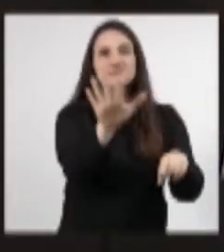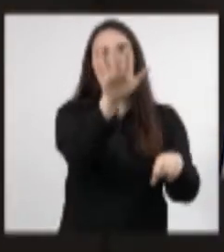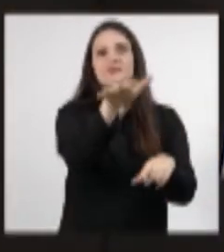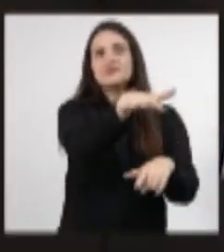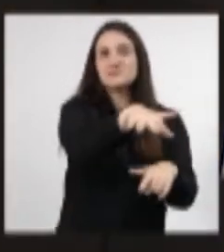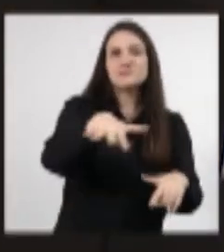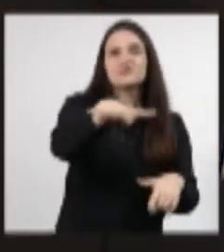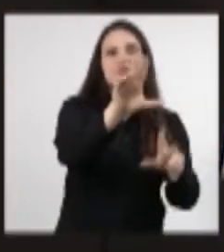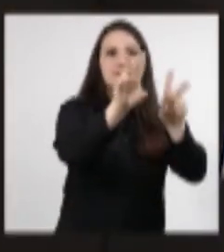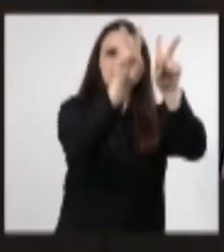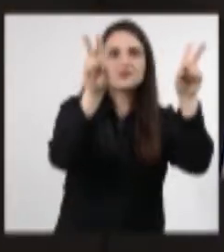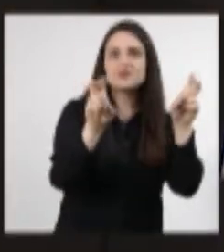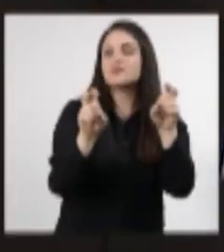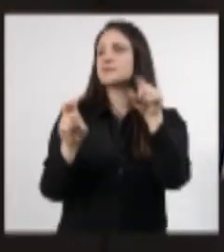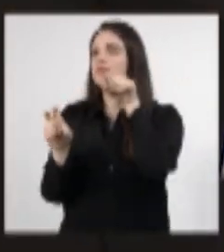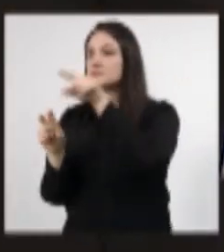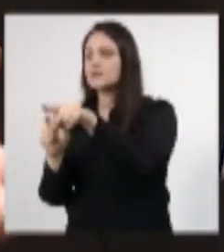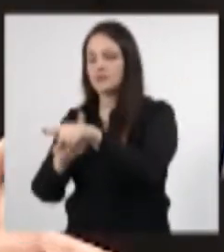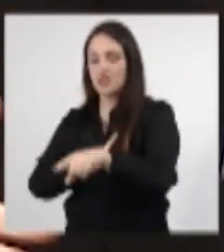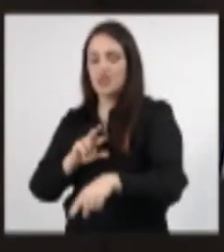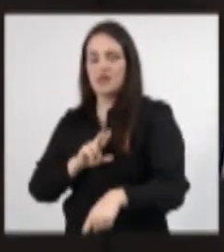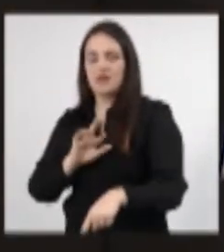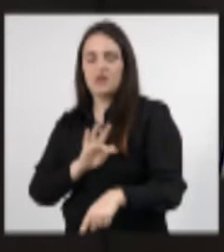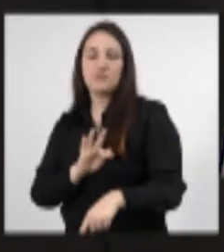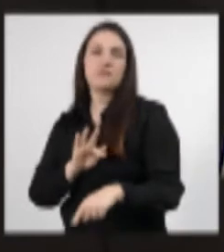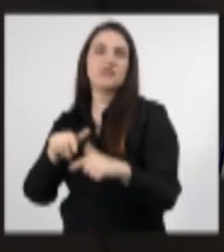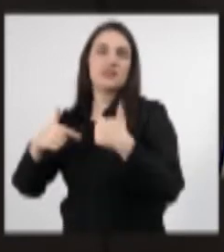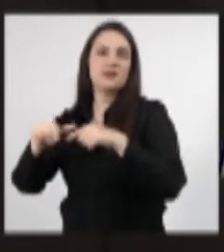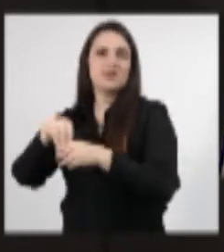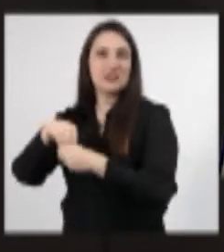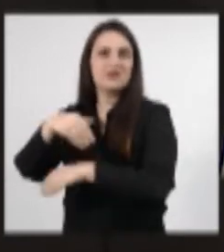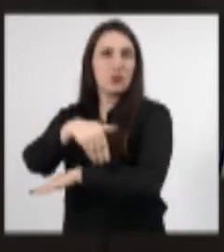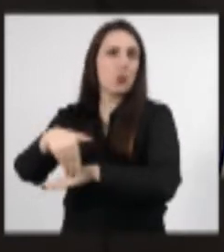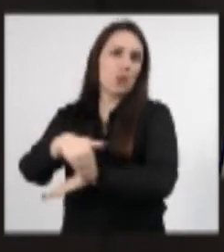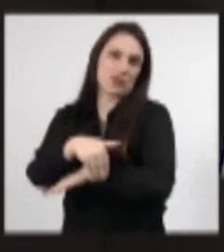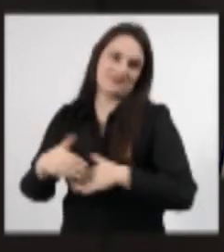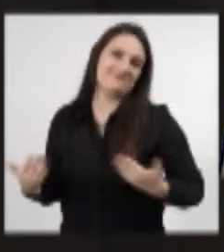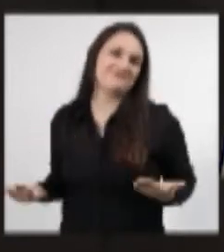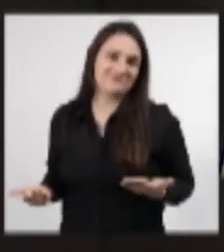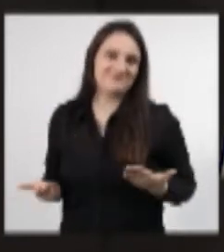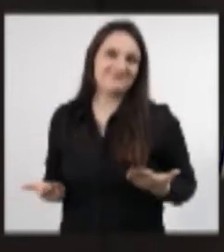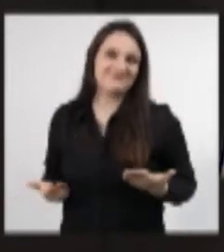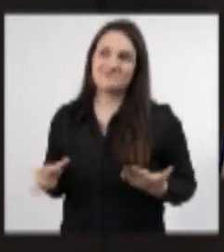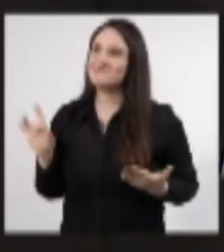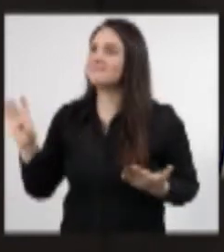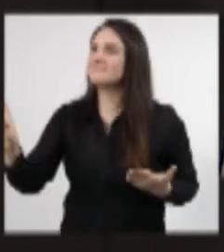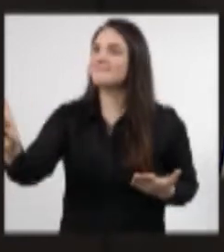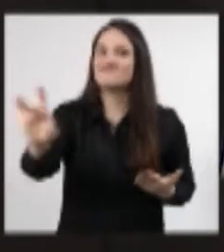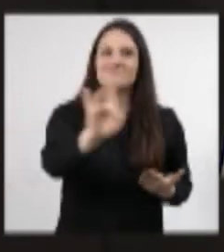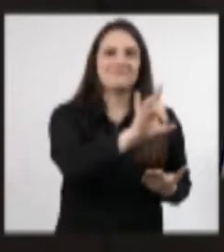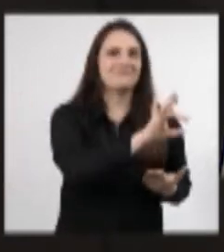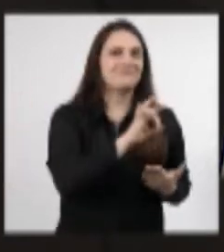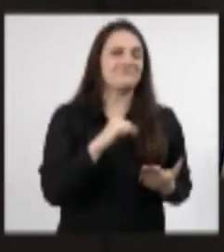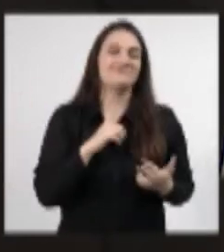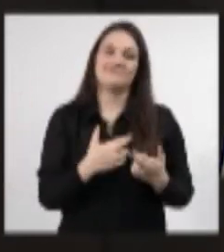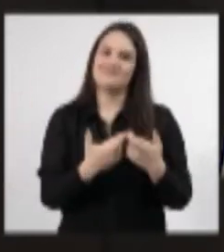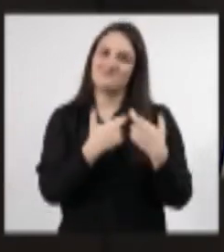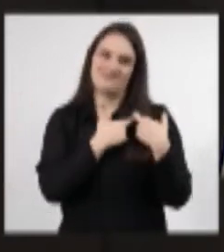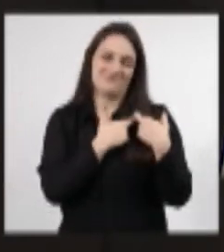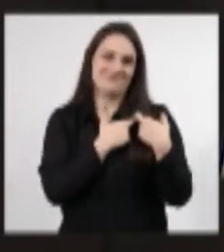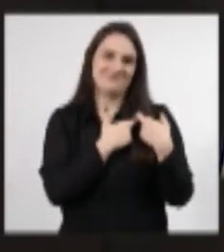Federal no seu tópico específico também, a Polícia Rodoviária Federal atuando nas próprias rodovias,